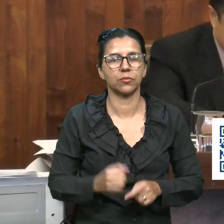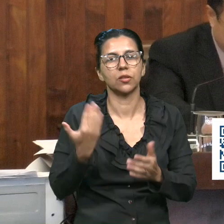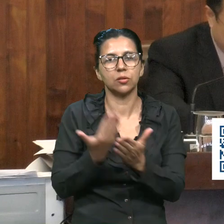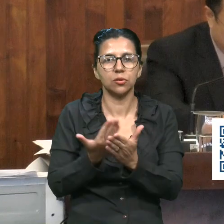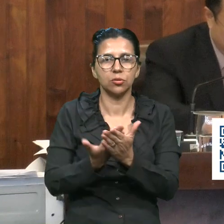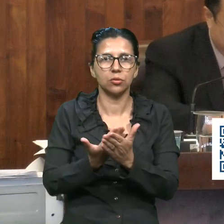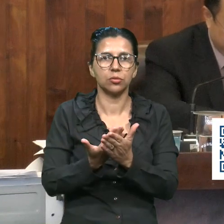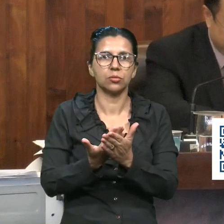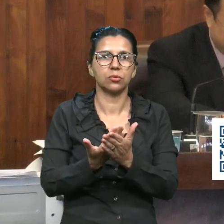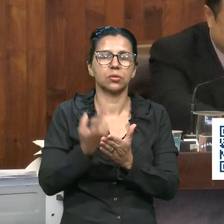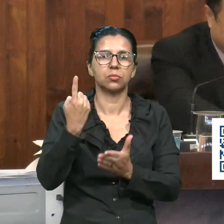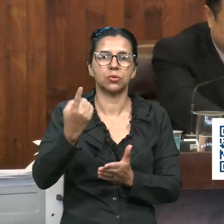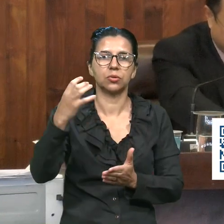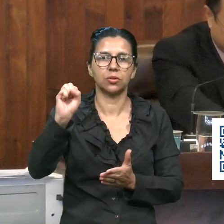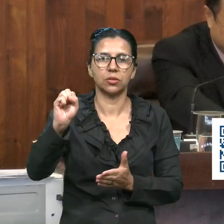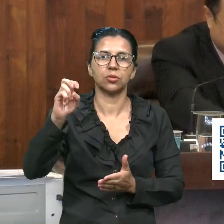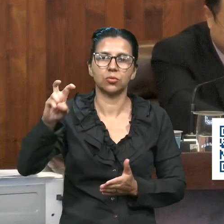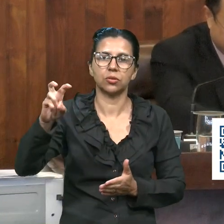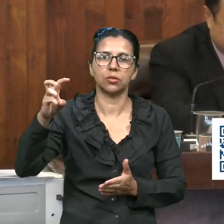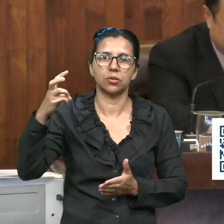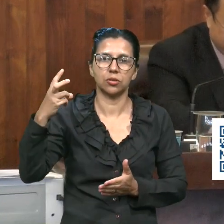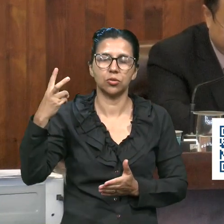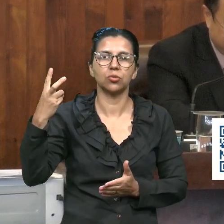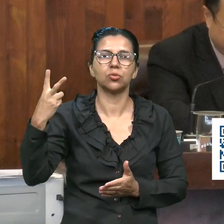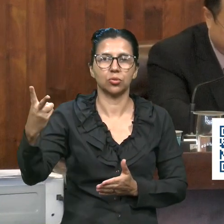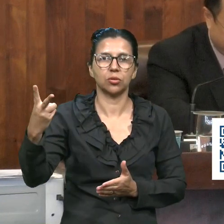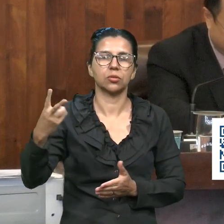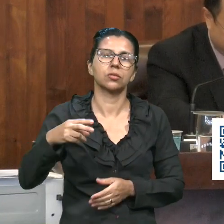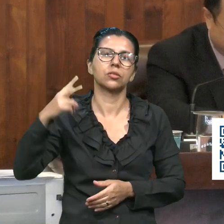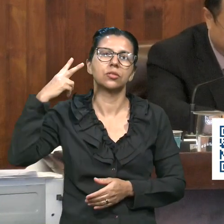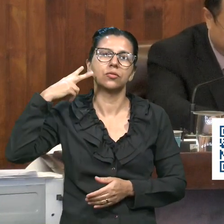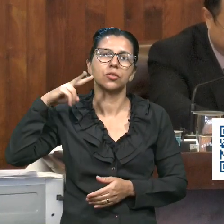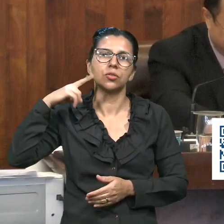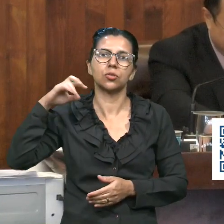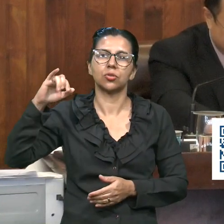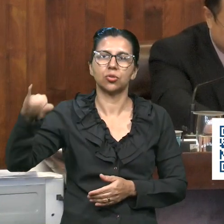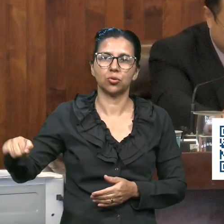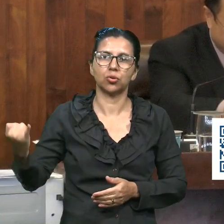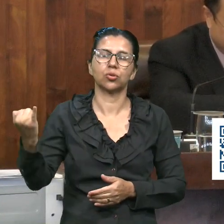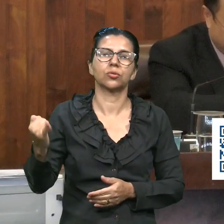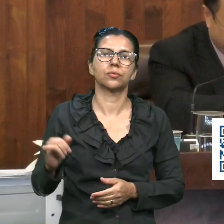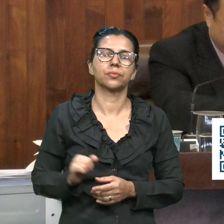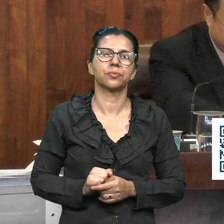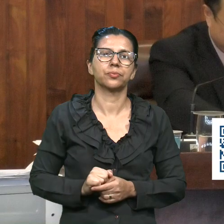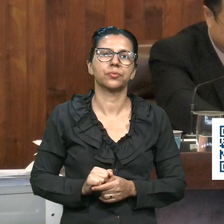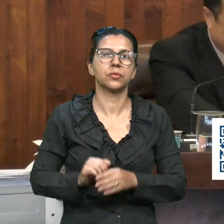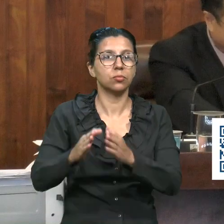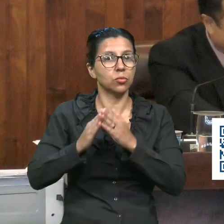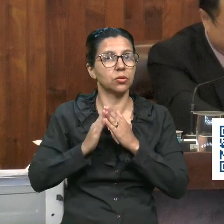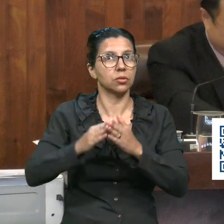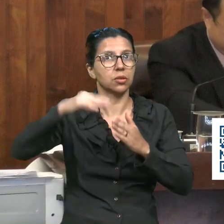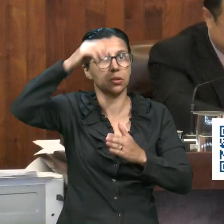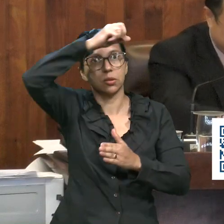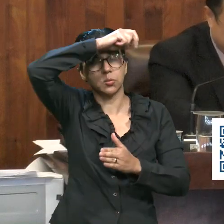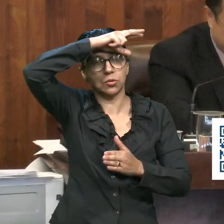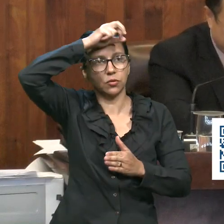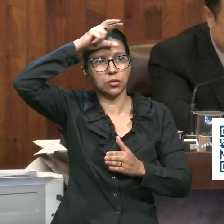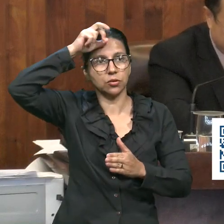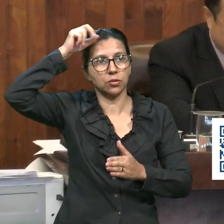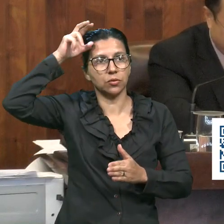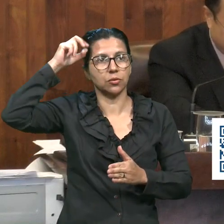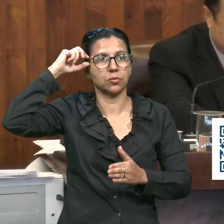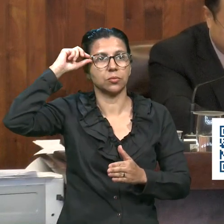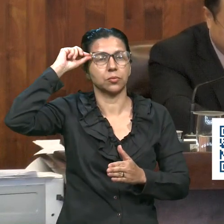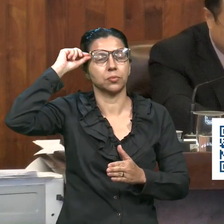Requerimento 1852, 2023, vereador agente federal Júnior Fefe, solicitando ao prefeito municipal de Marília, após